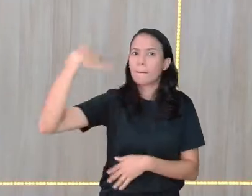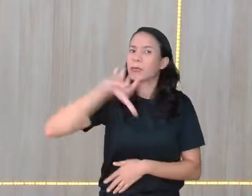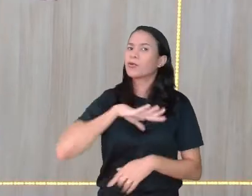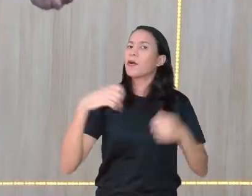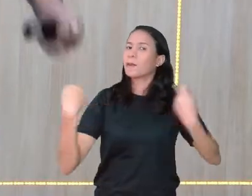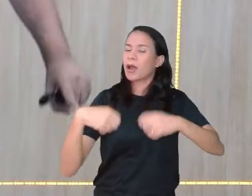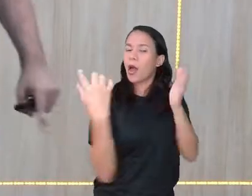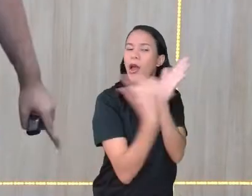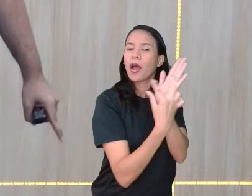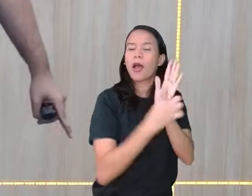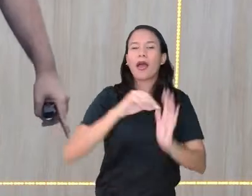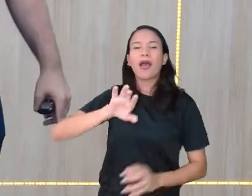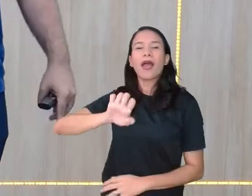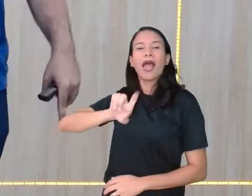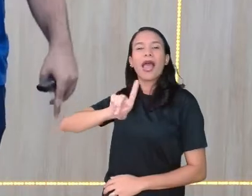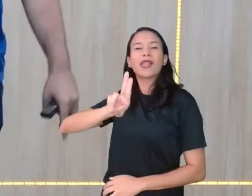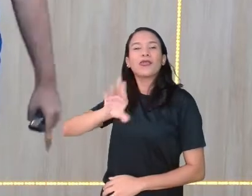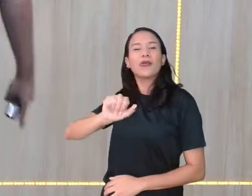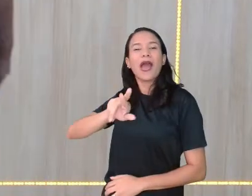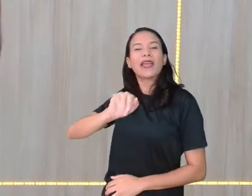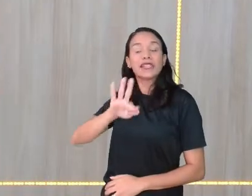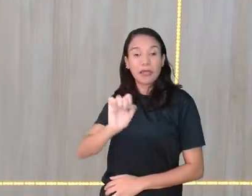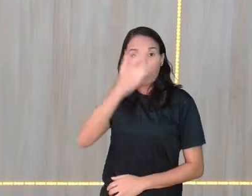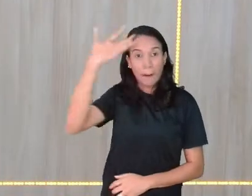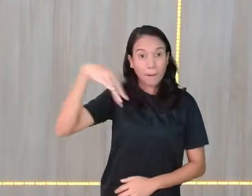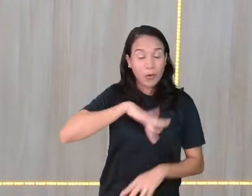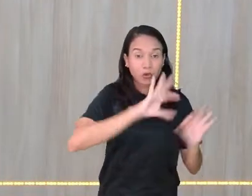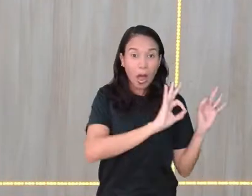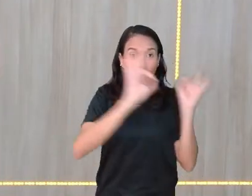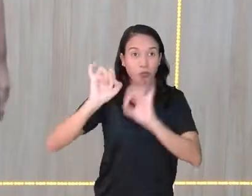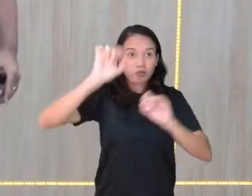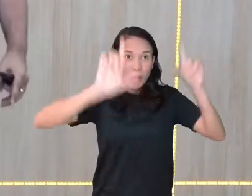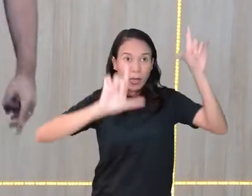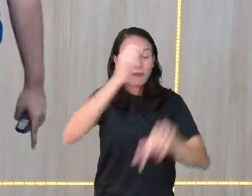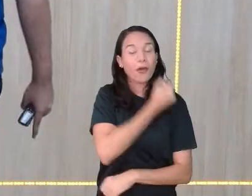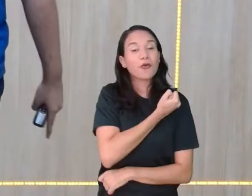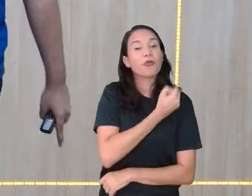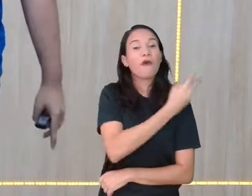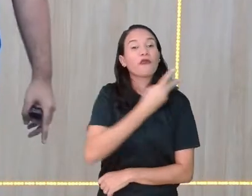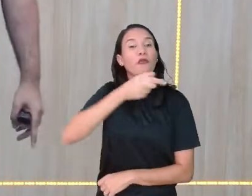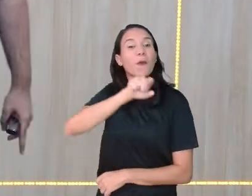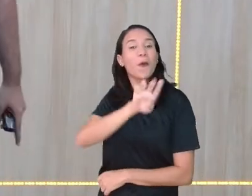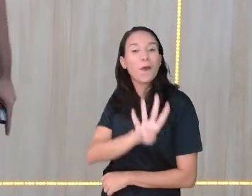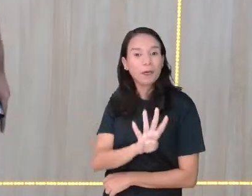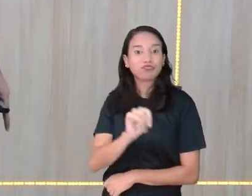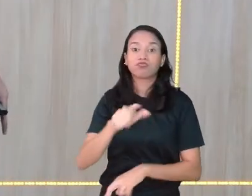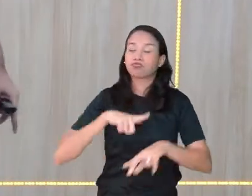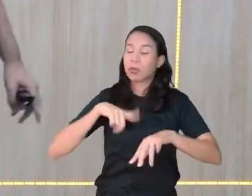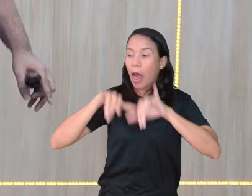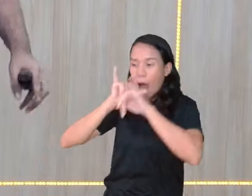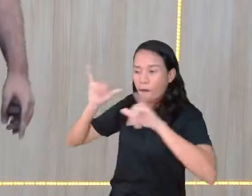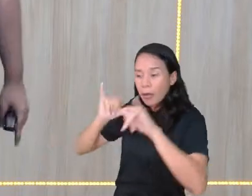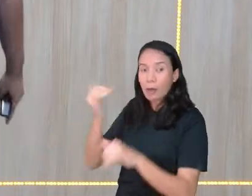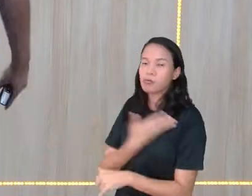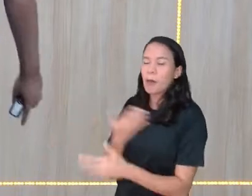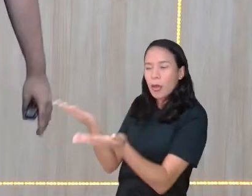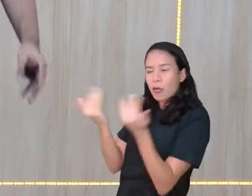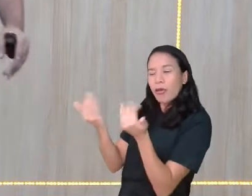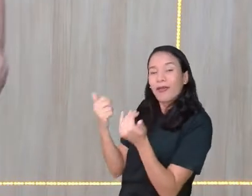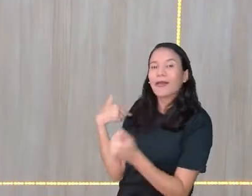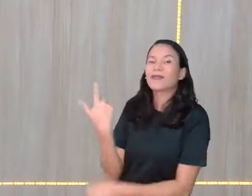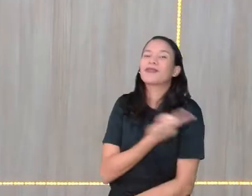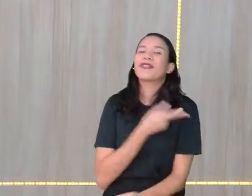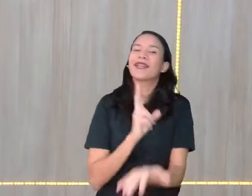Educa Recife. Tem galera assistindo aí a gente agora na TV Nova Nordeste 22.4. Vai avisando para os amigos que a gente está aqui